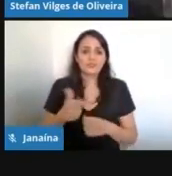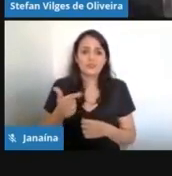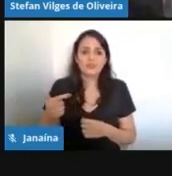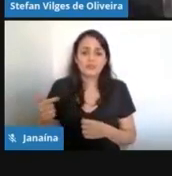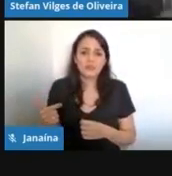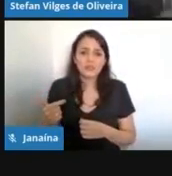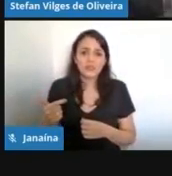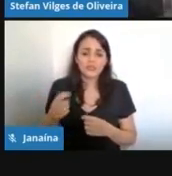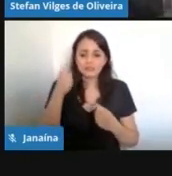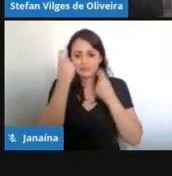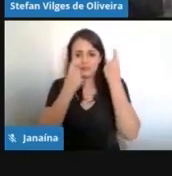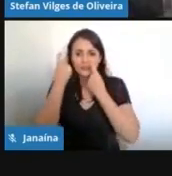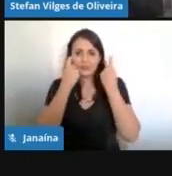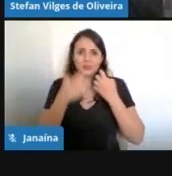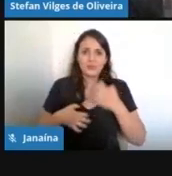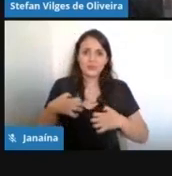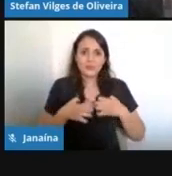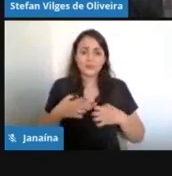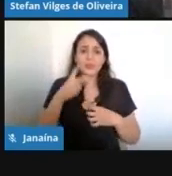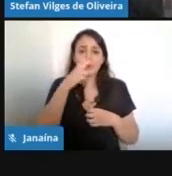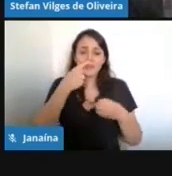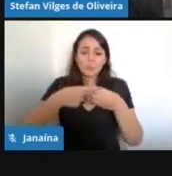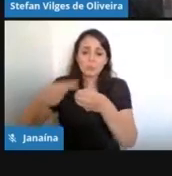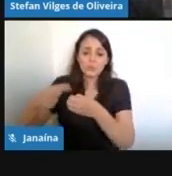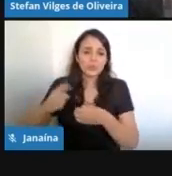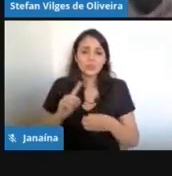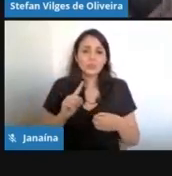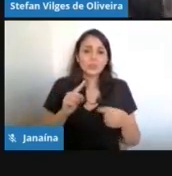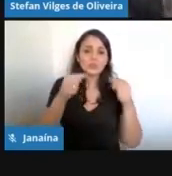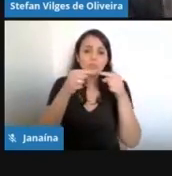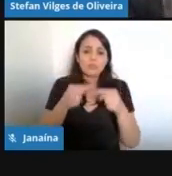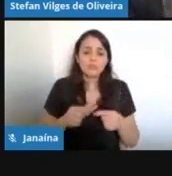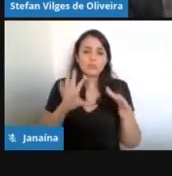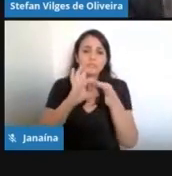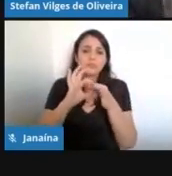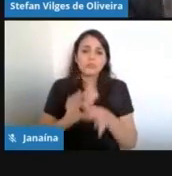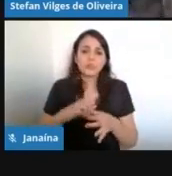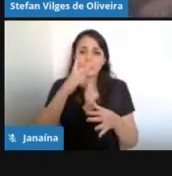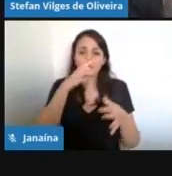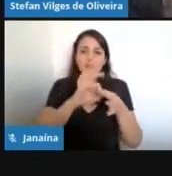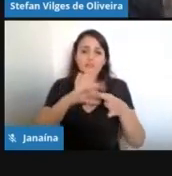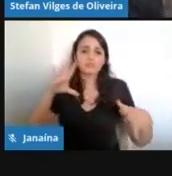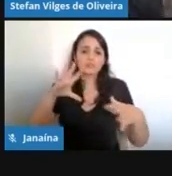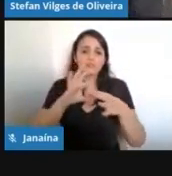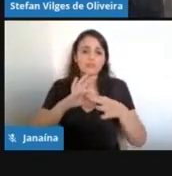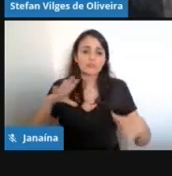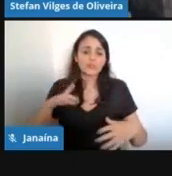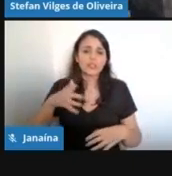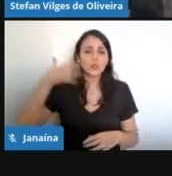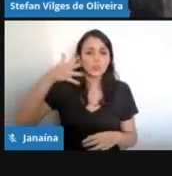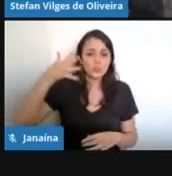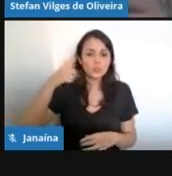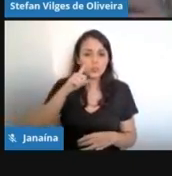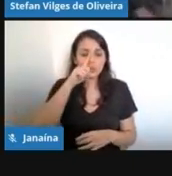uma descoordenação dentro dos municípios, e então esse discurso sobre o risco vai